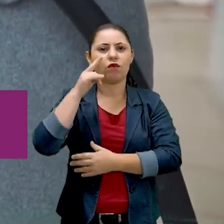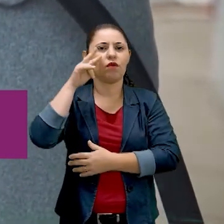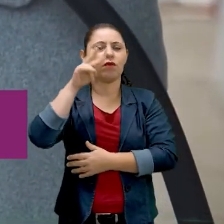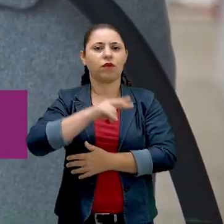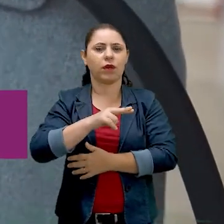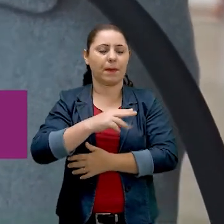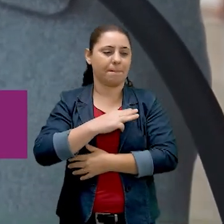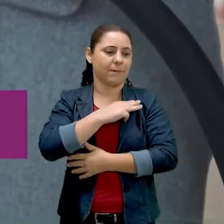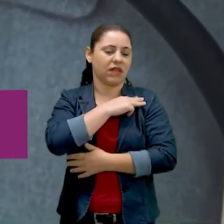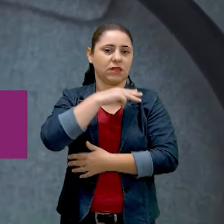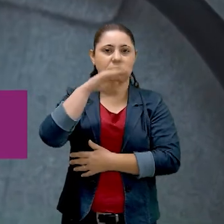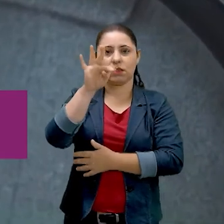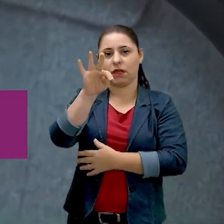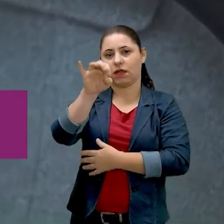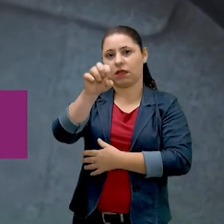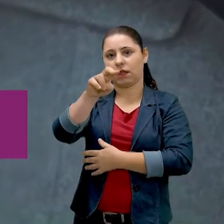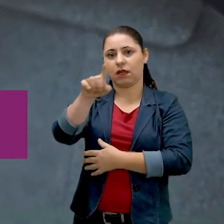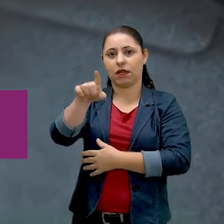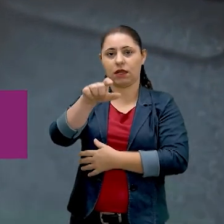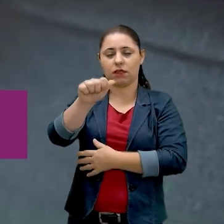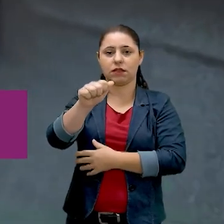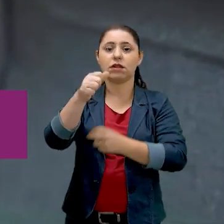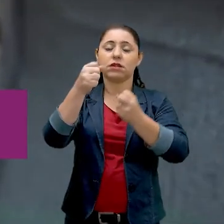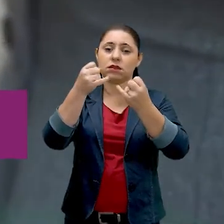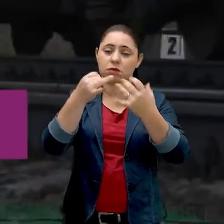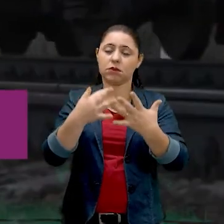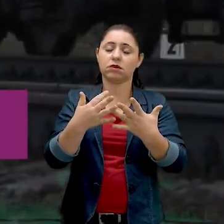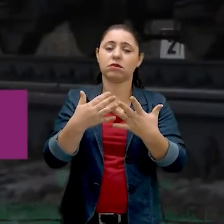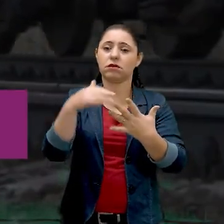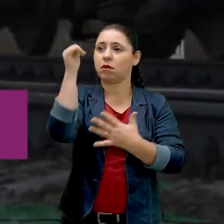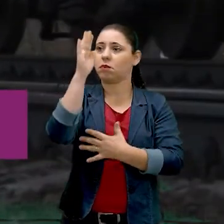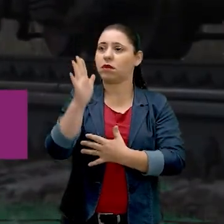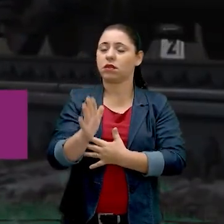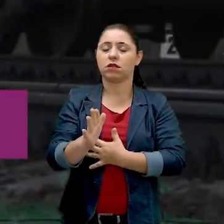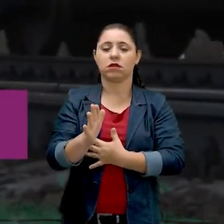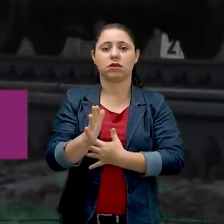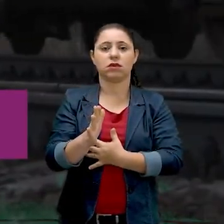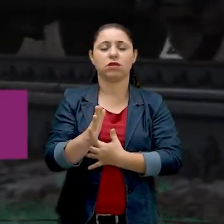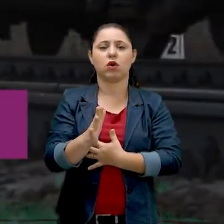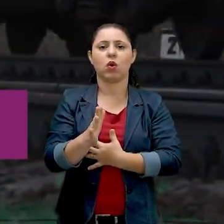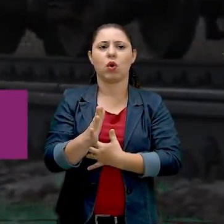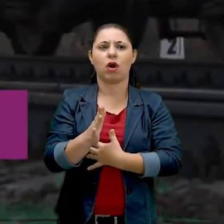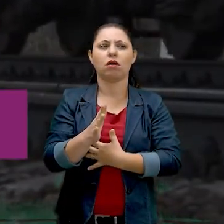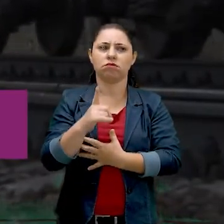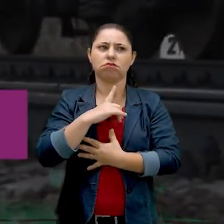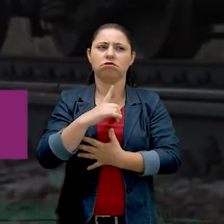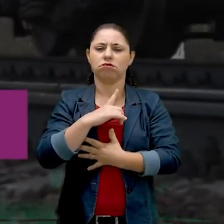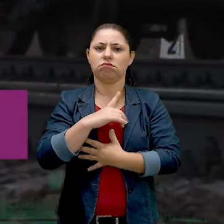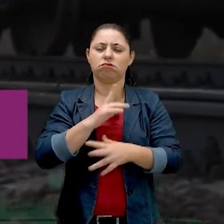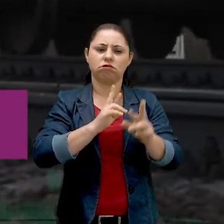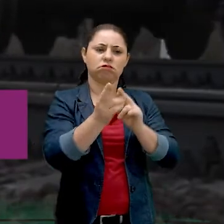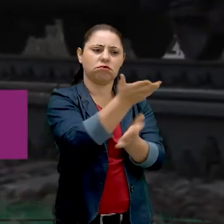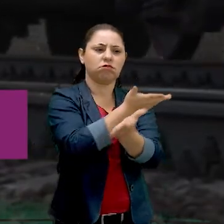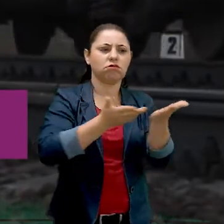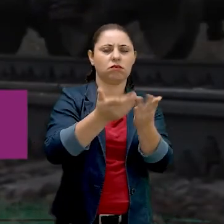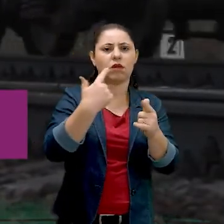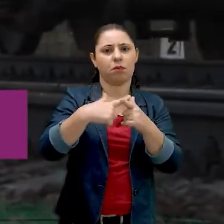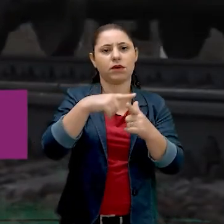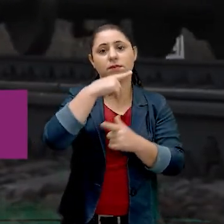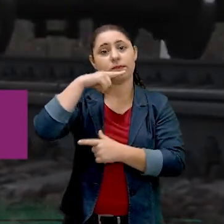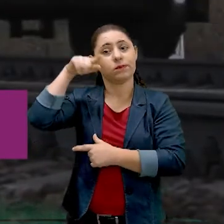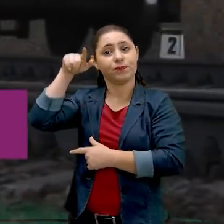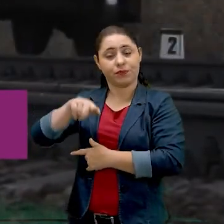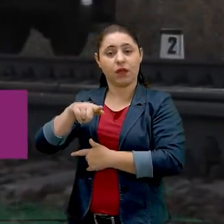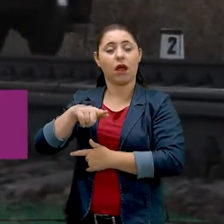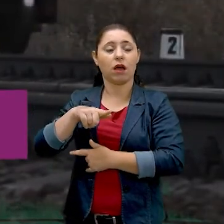ouvi uma entrevista da ministra da Agricultura, Tereza Cristina, falando que o Brasil se relaciona até bem com países que sofrem sanções econômicas, né?